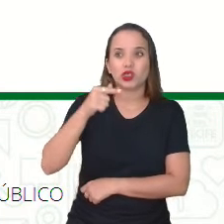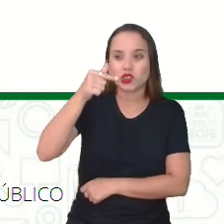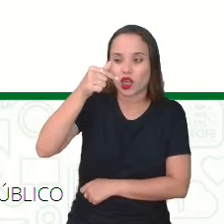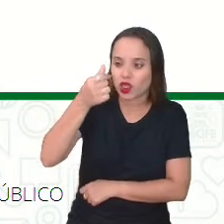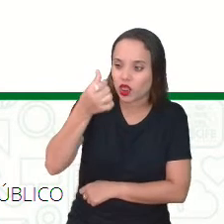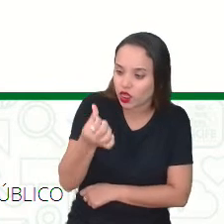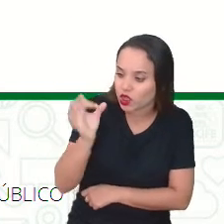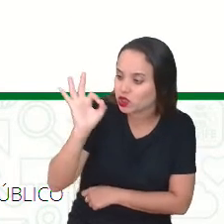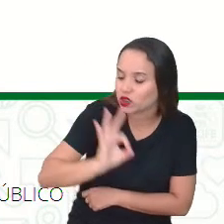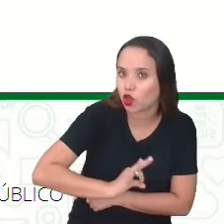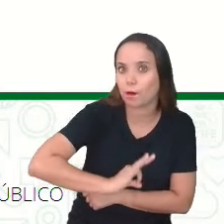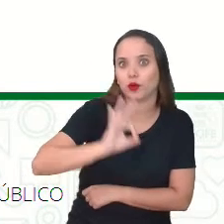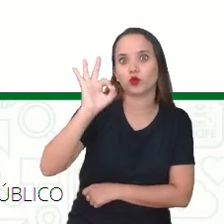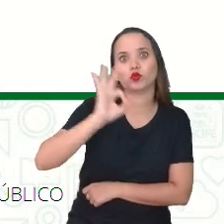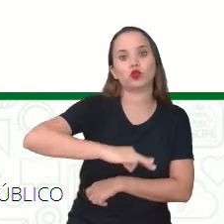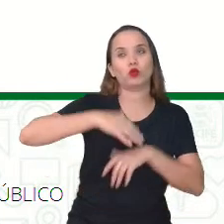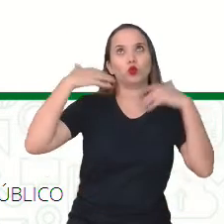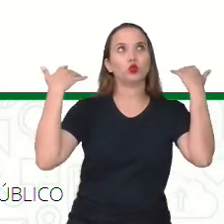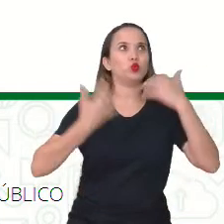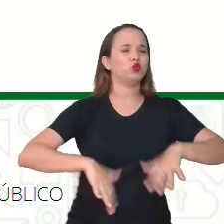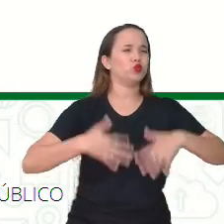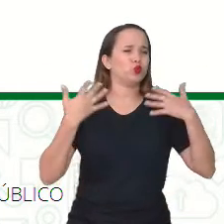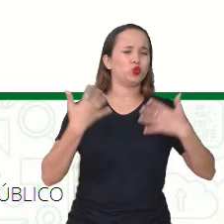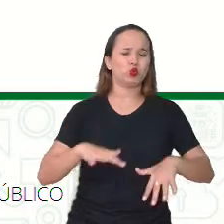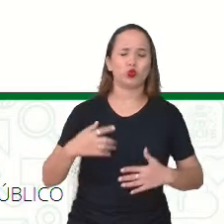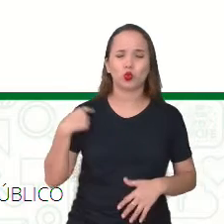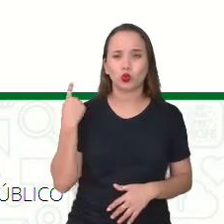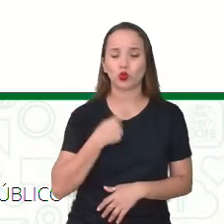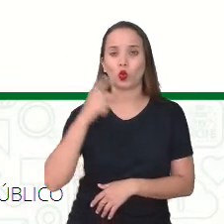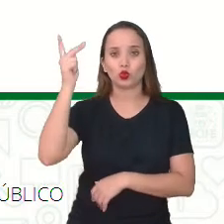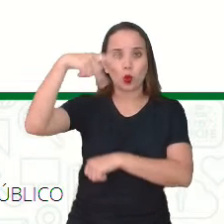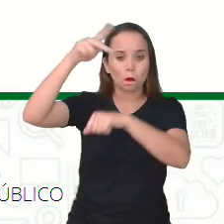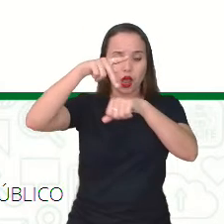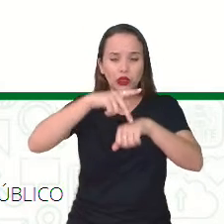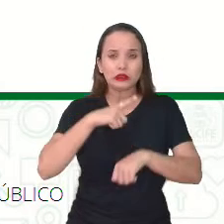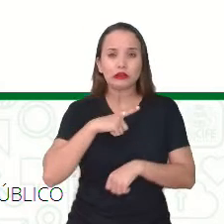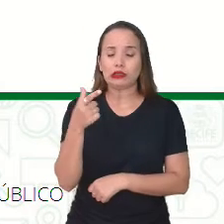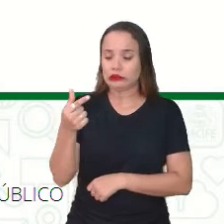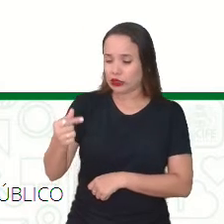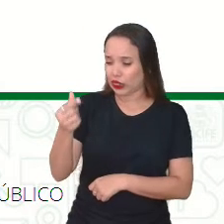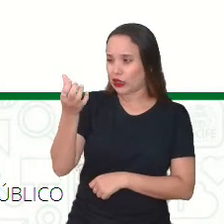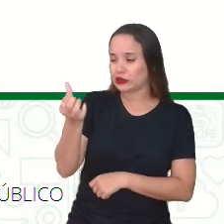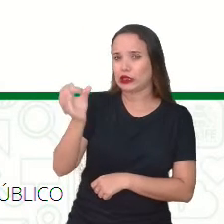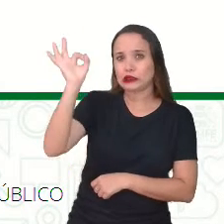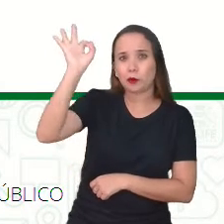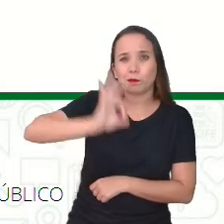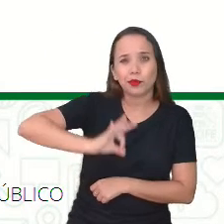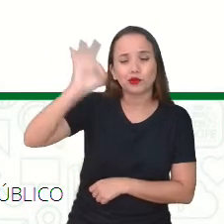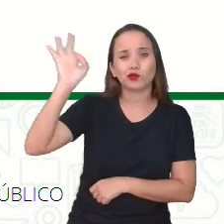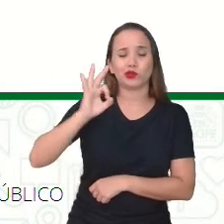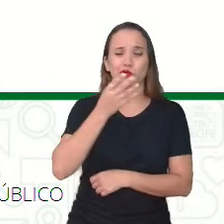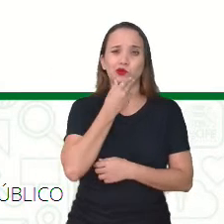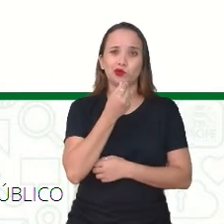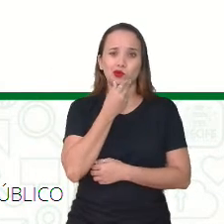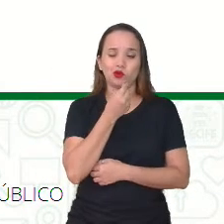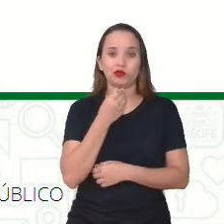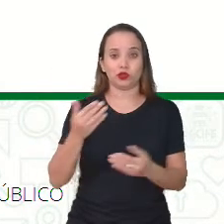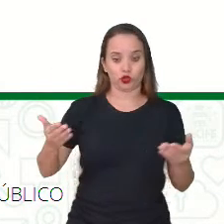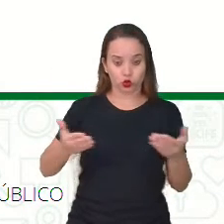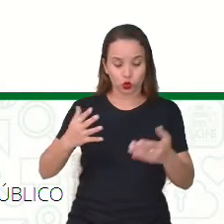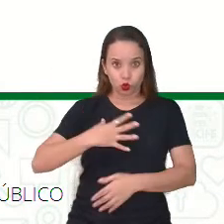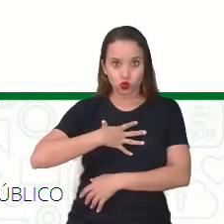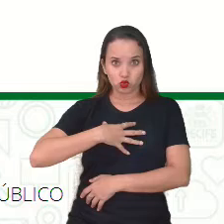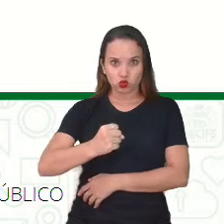só, a taxa de suicídios no nosso país, vindo dos homens, é de 76%. E o suicídio hoje no